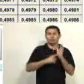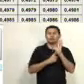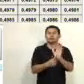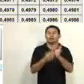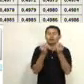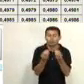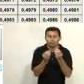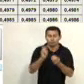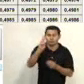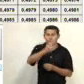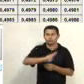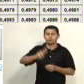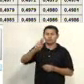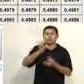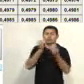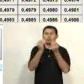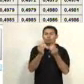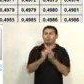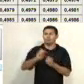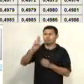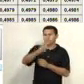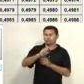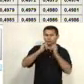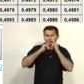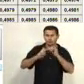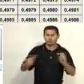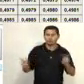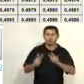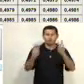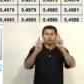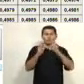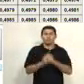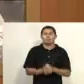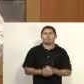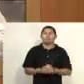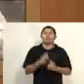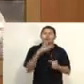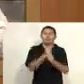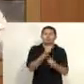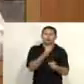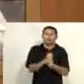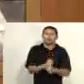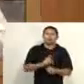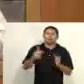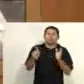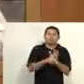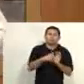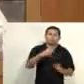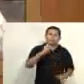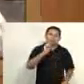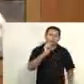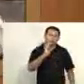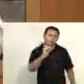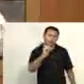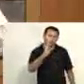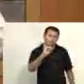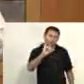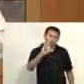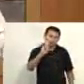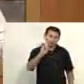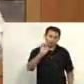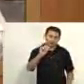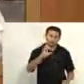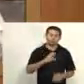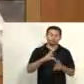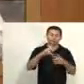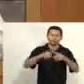a gente utiliza esses valores para fins de cálculo de probabilidade. Então, os valores que vocês têm aí no anexo